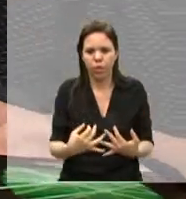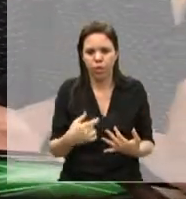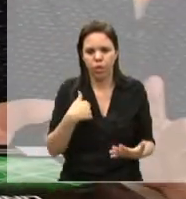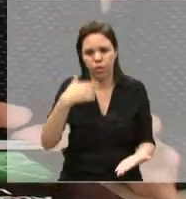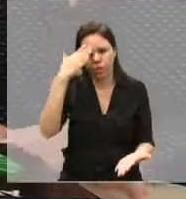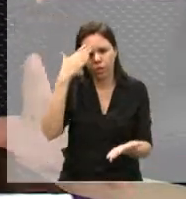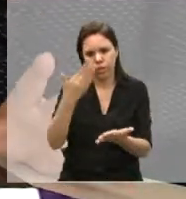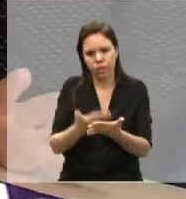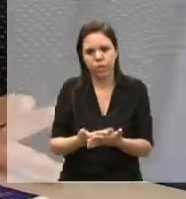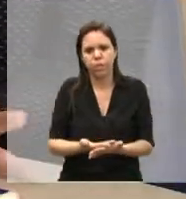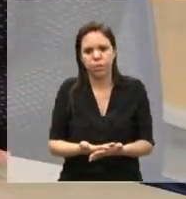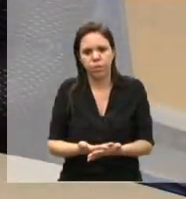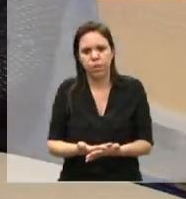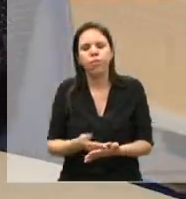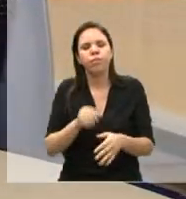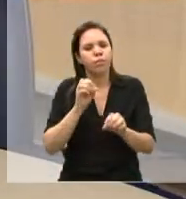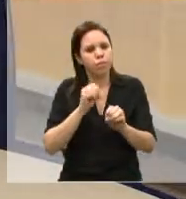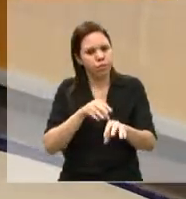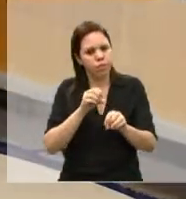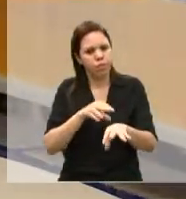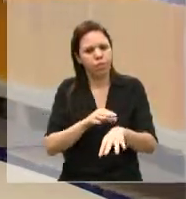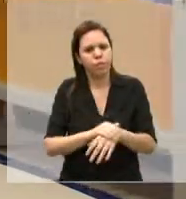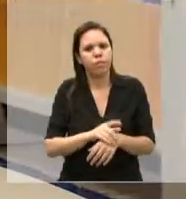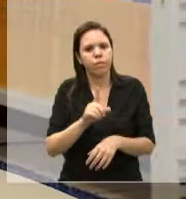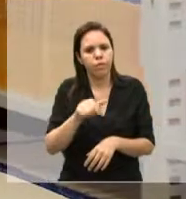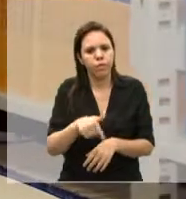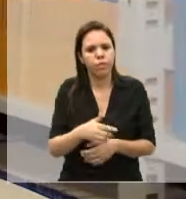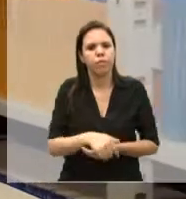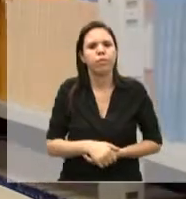acredito firmemente que a educação é